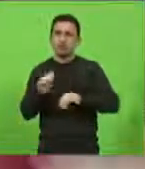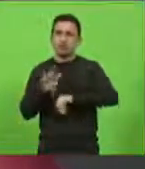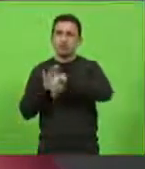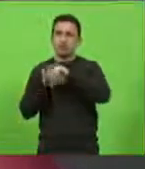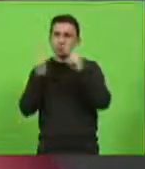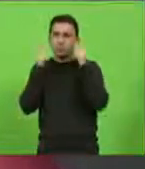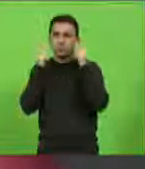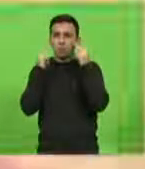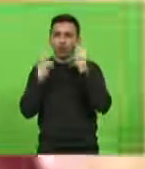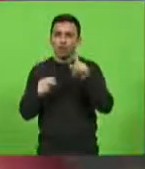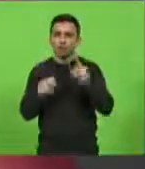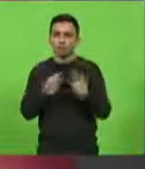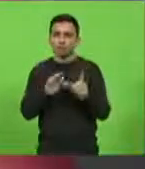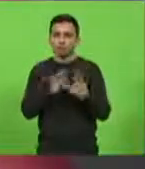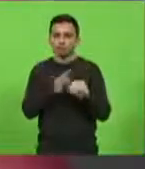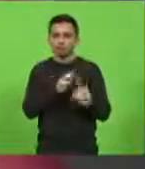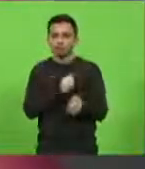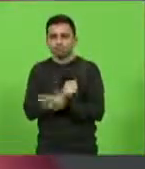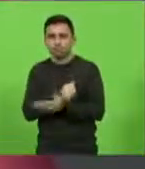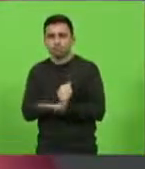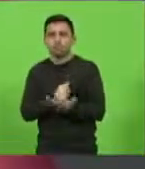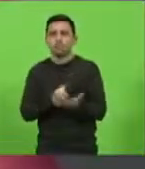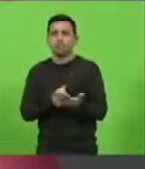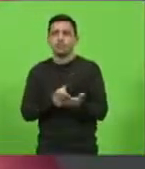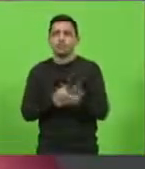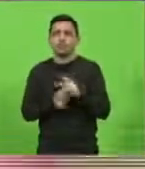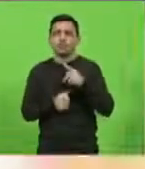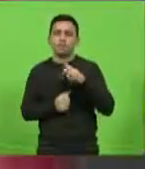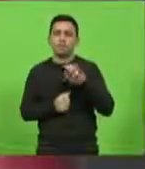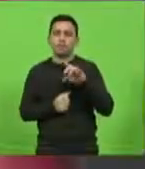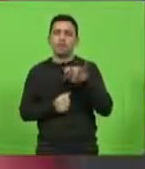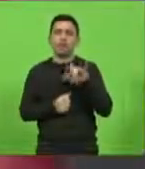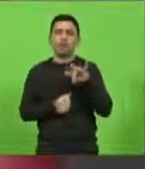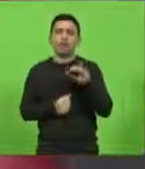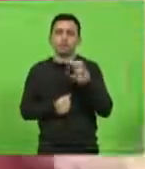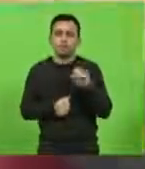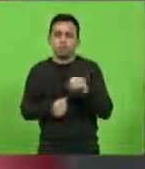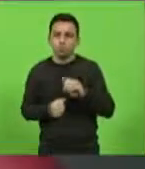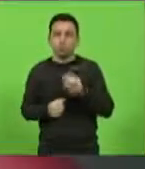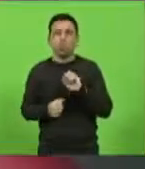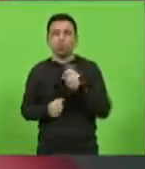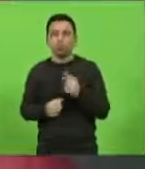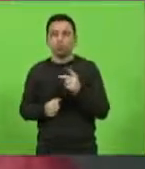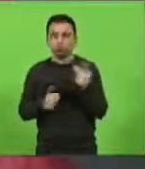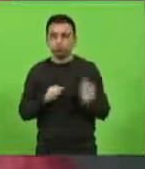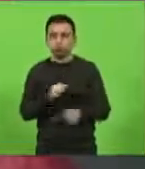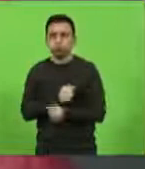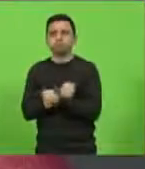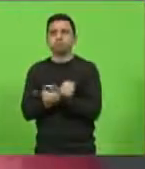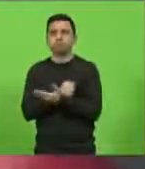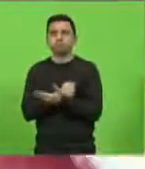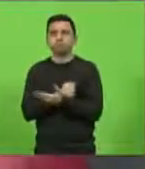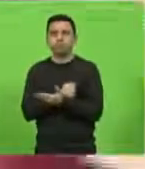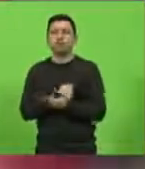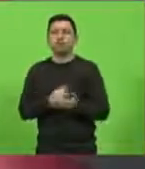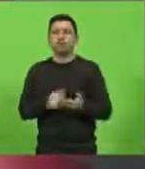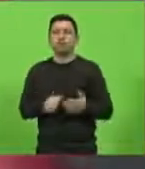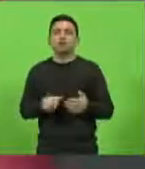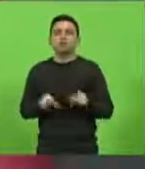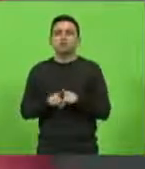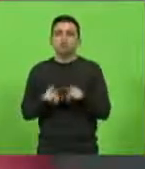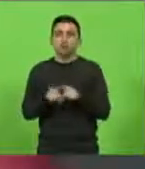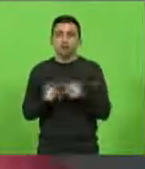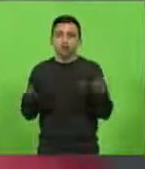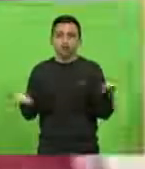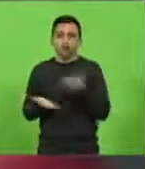tais como corrupção passiva Peculato ou a vaso de dinheiro o que nunca foi objeto desse processo de impeachment que apura